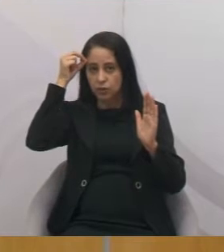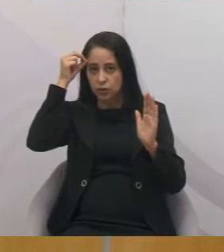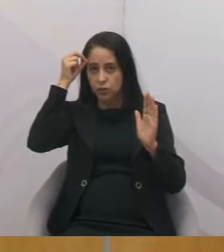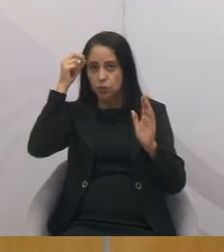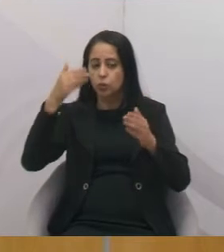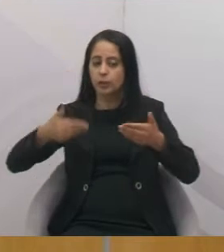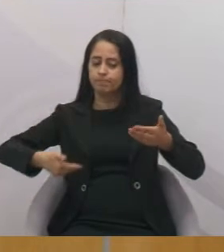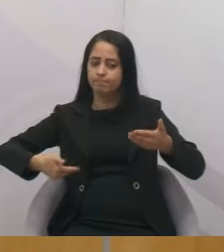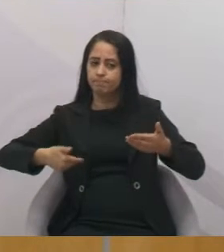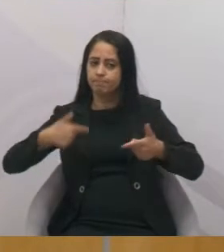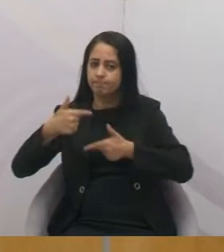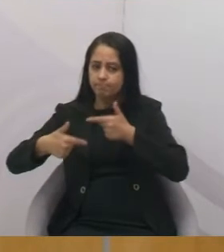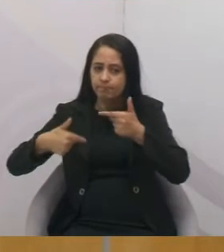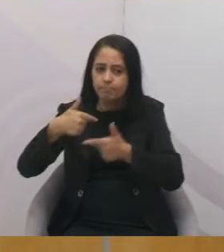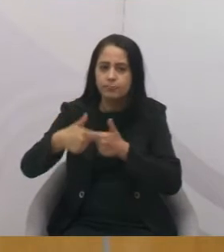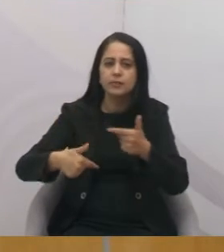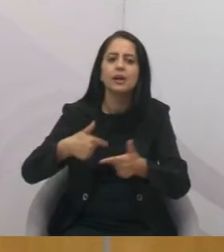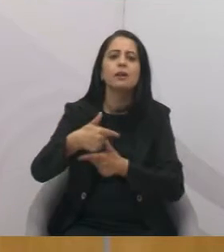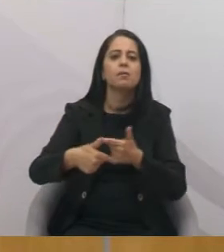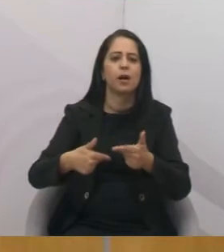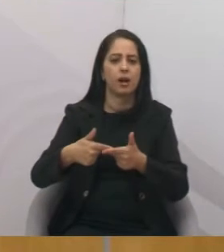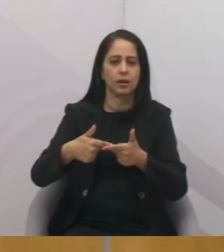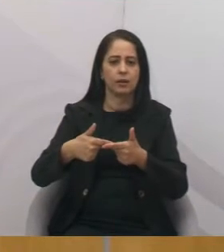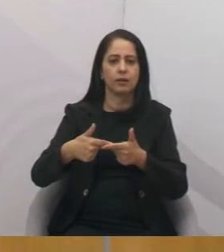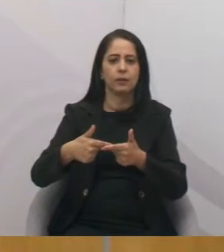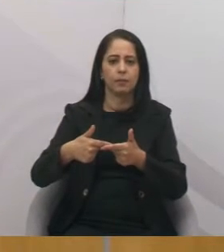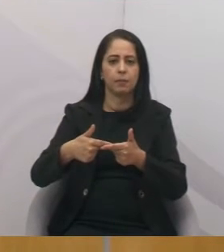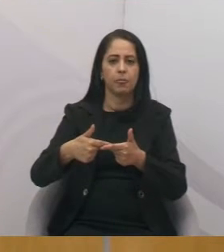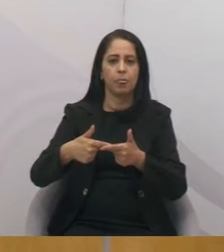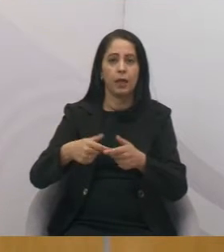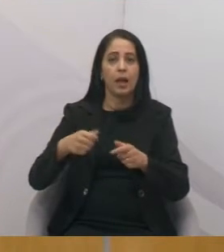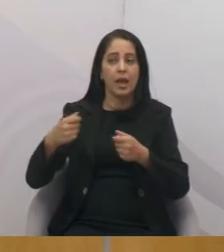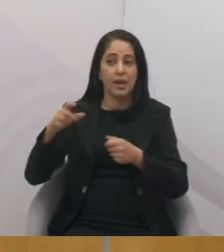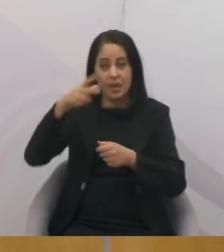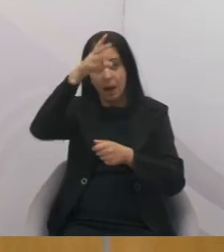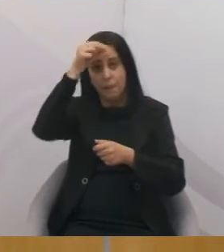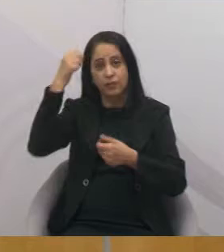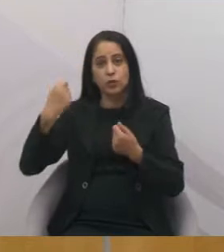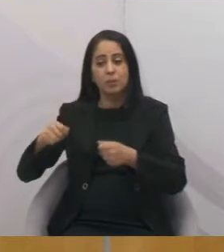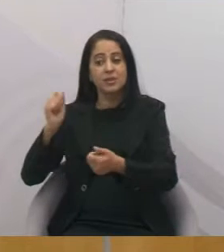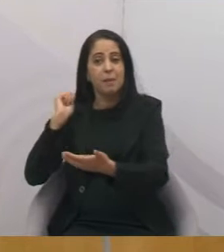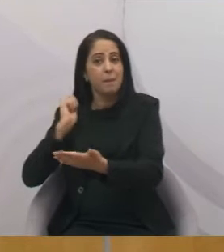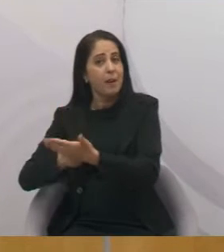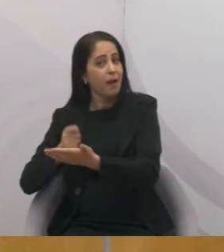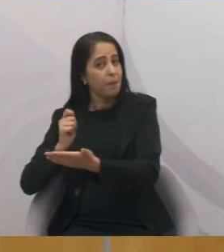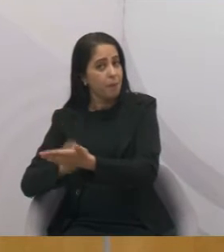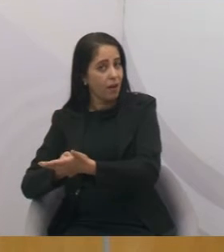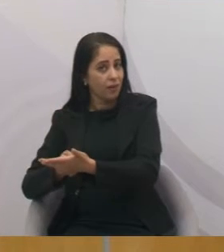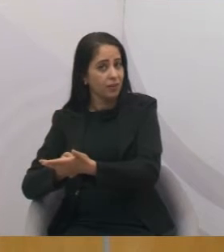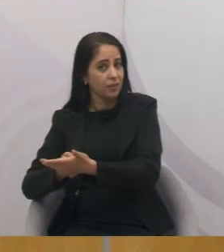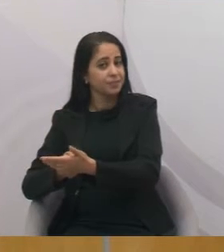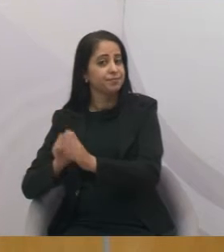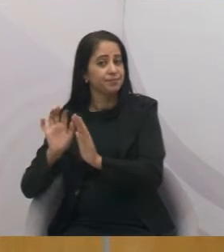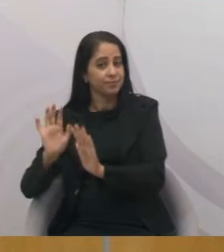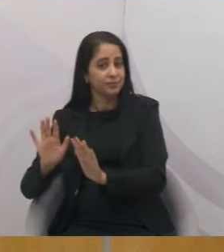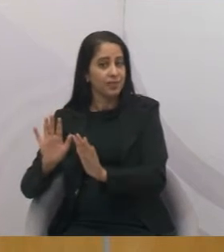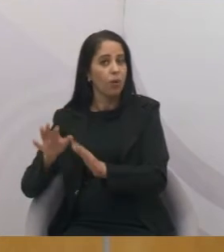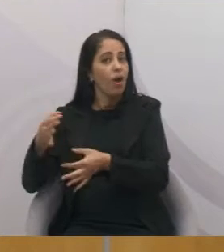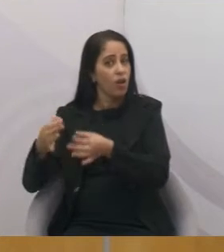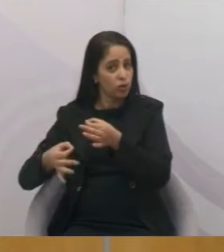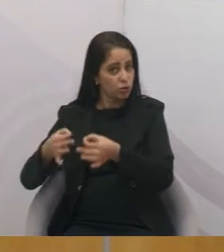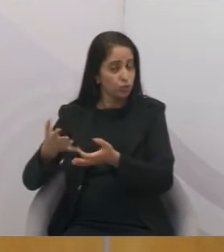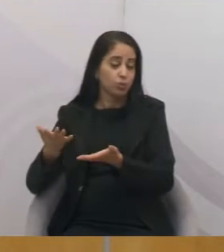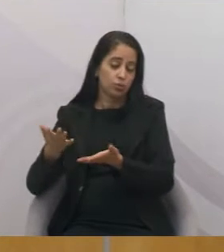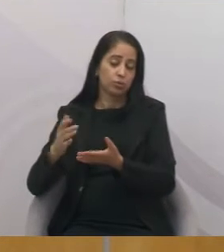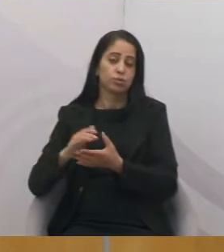serviço demandado, e esse serviço tem que ser reposto, tem que ser pago em pecúnia, em dinheiro. Então isso é algo justo de